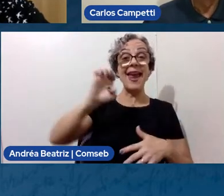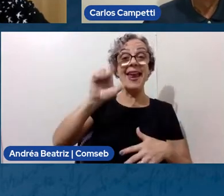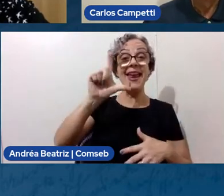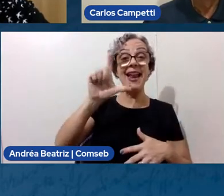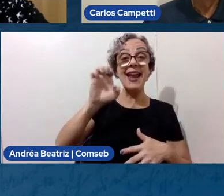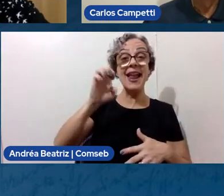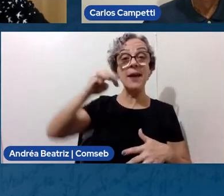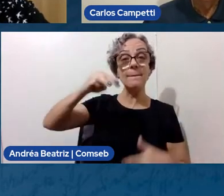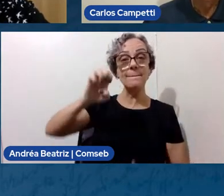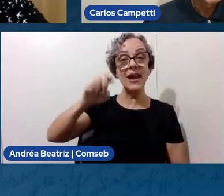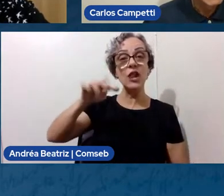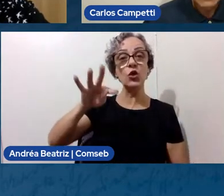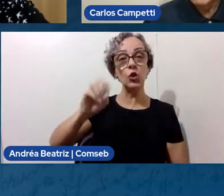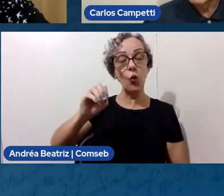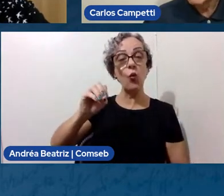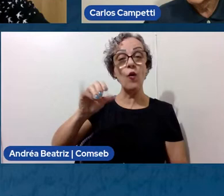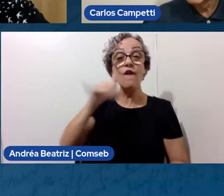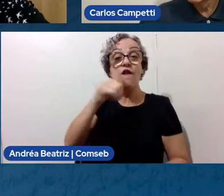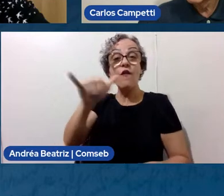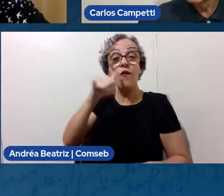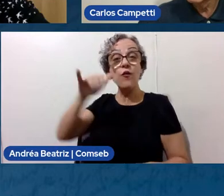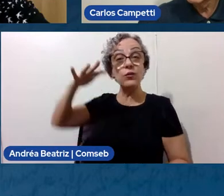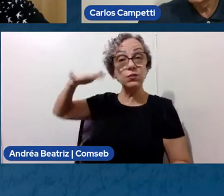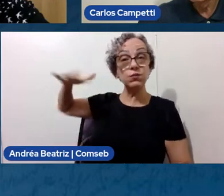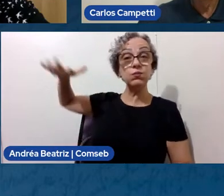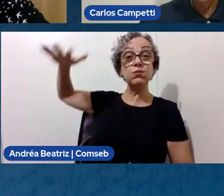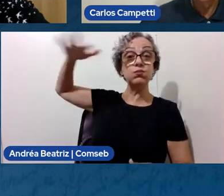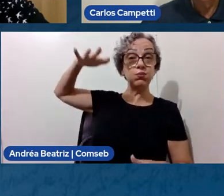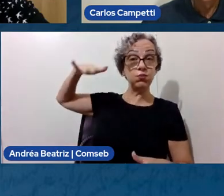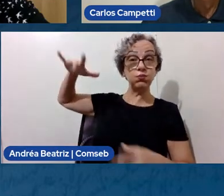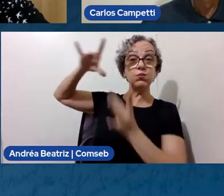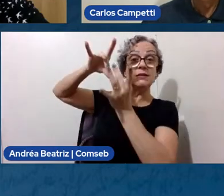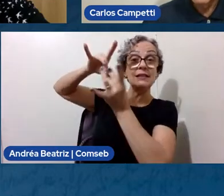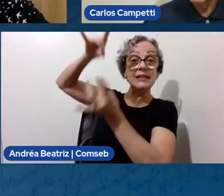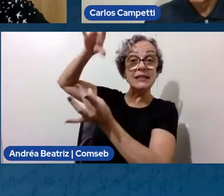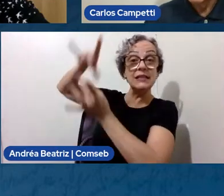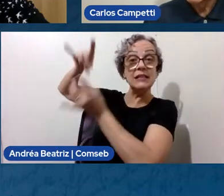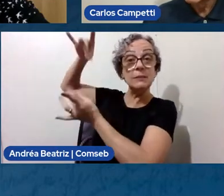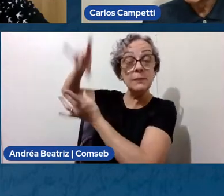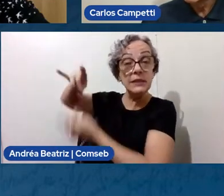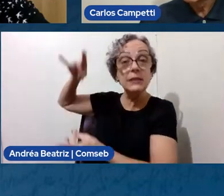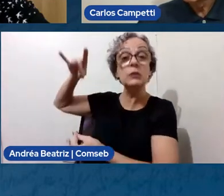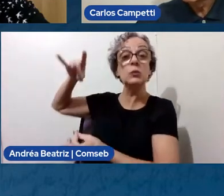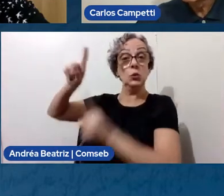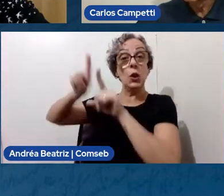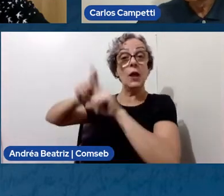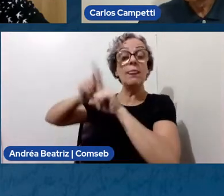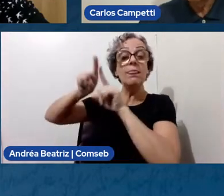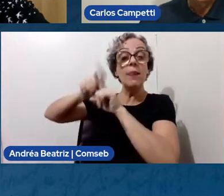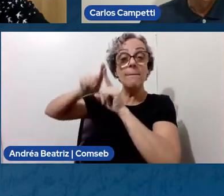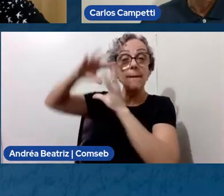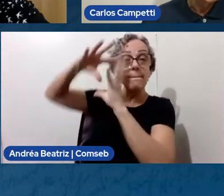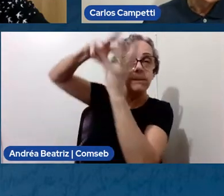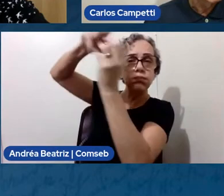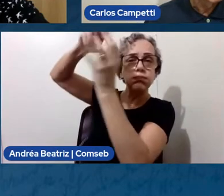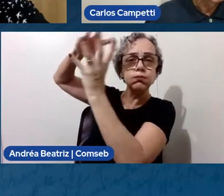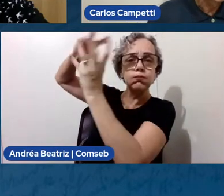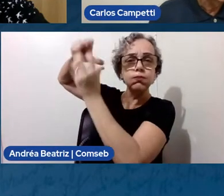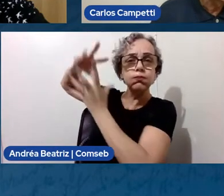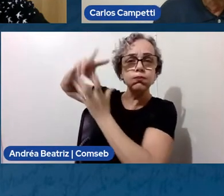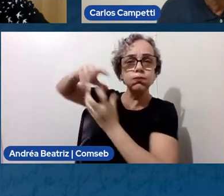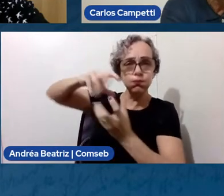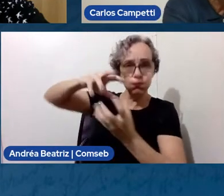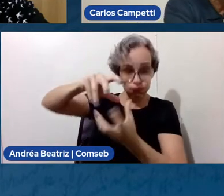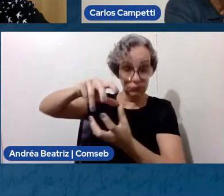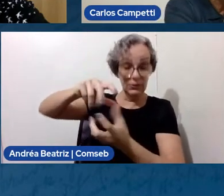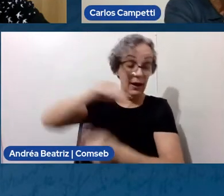os Espíritos e nos planetas, esperando o momento que a Terra tivesse condições de nascer, para que esses